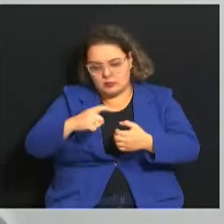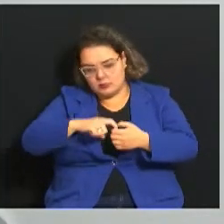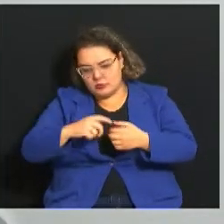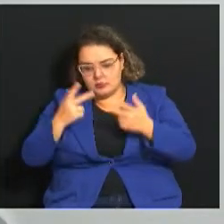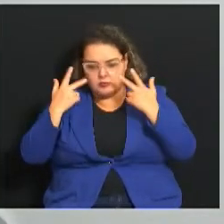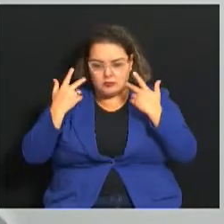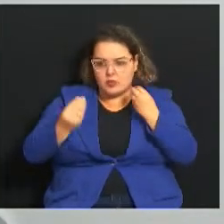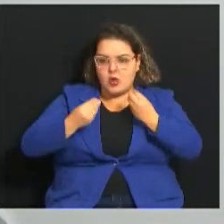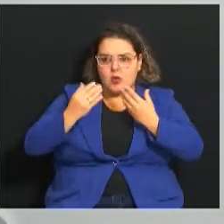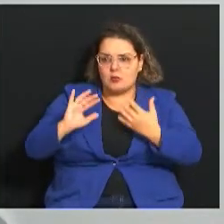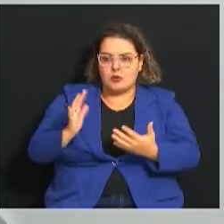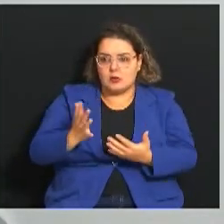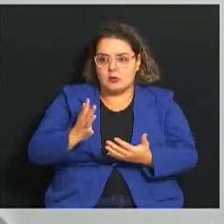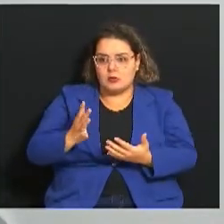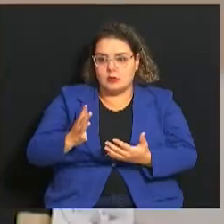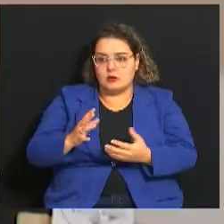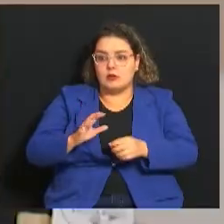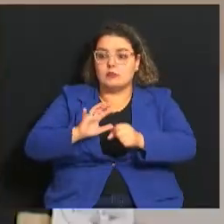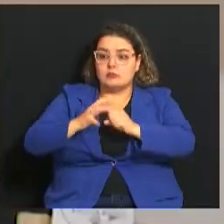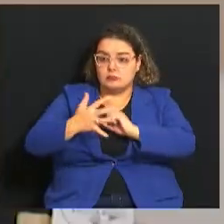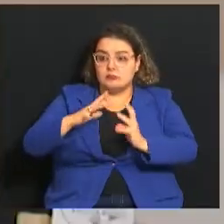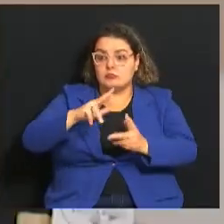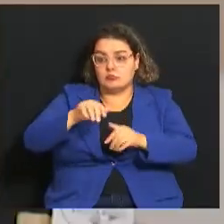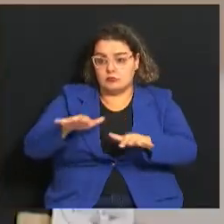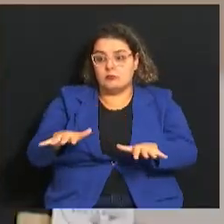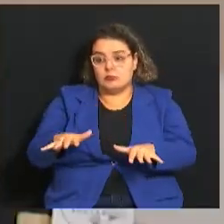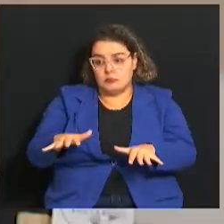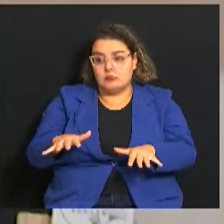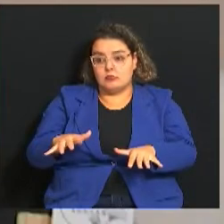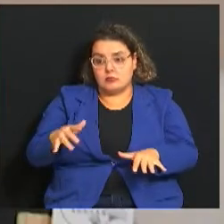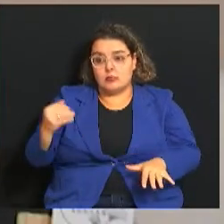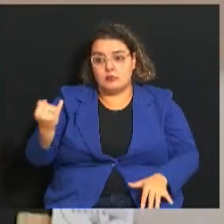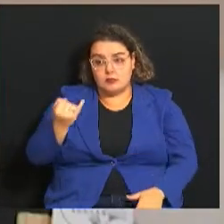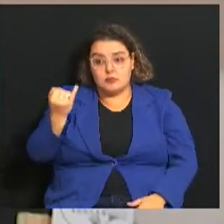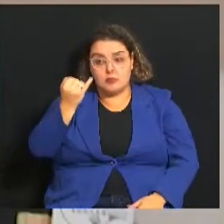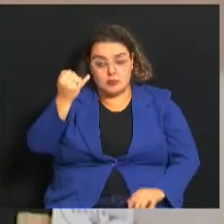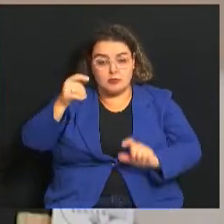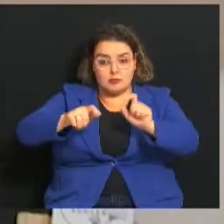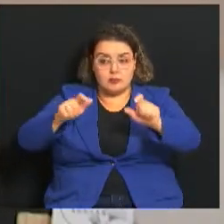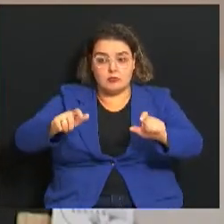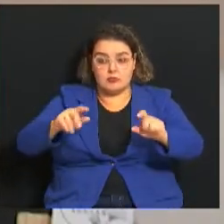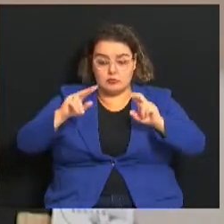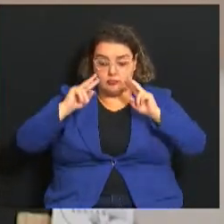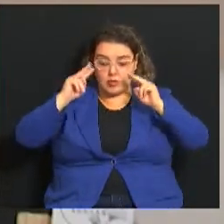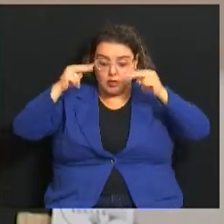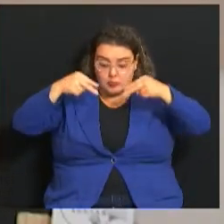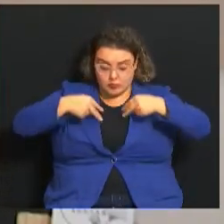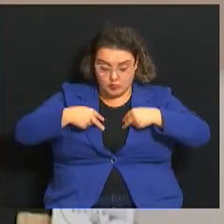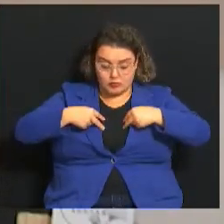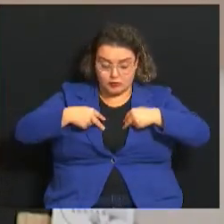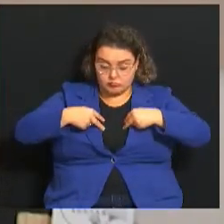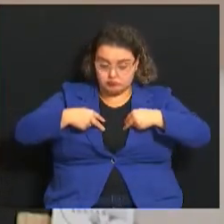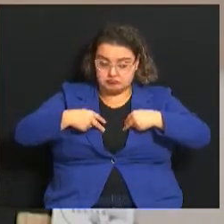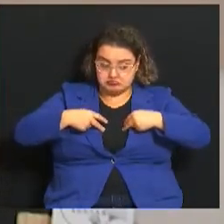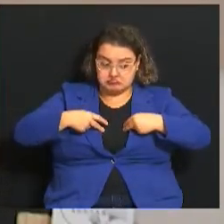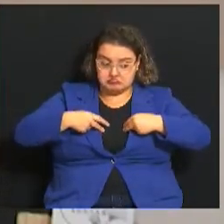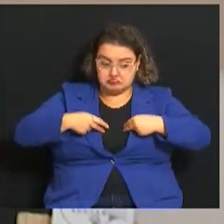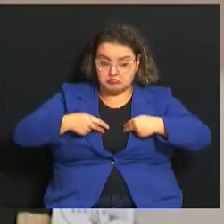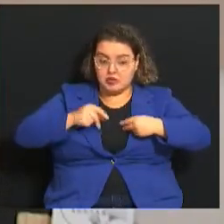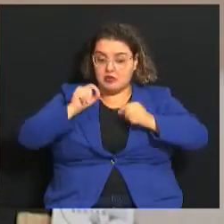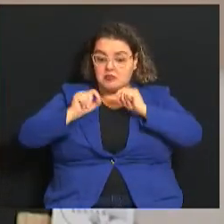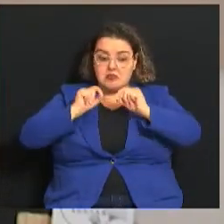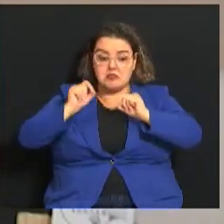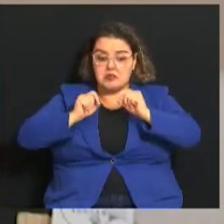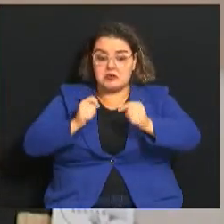como que está? A questão da pandemia eu acho que foi um fator até muito importante para as pessoas, né, olharem para si, olharem para o seu consumo. Então